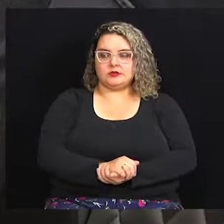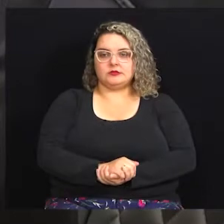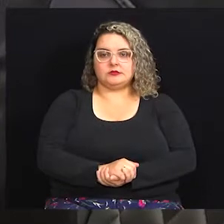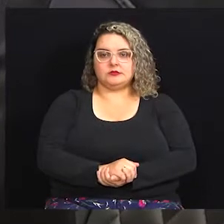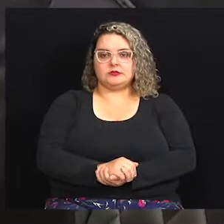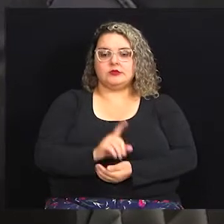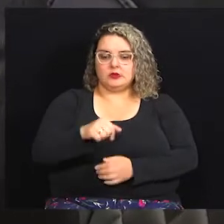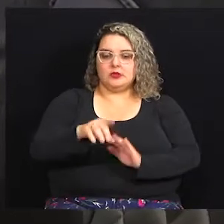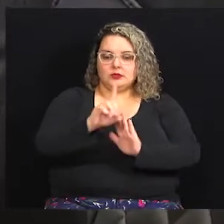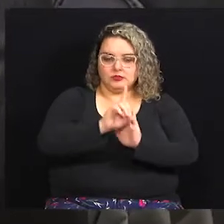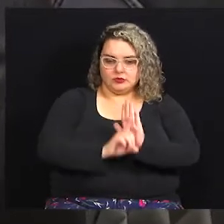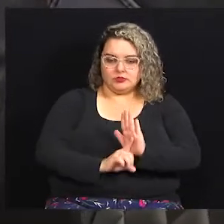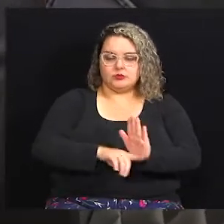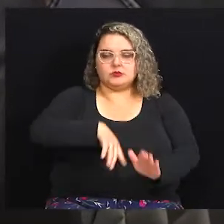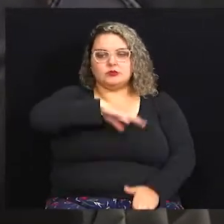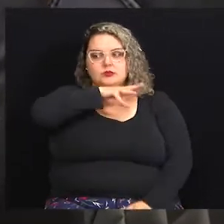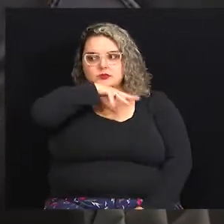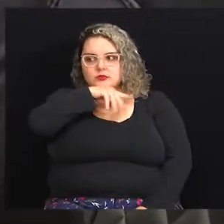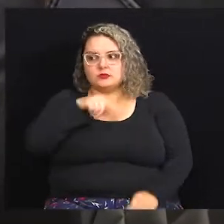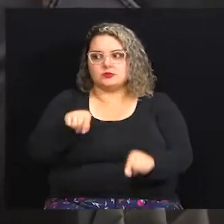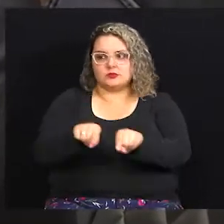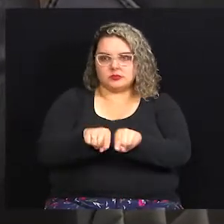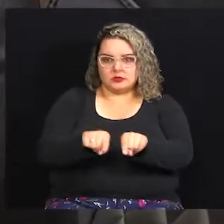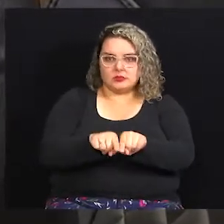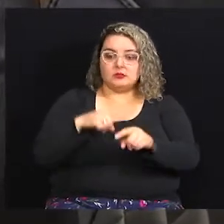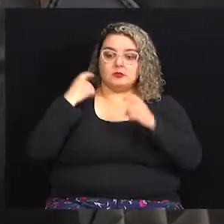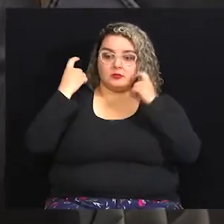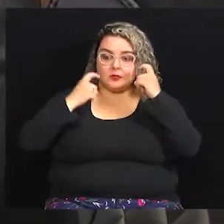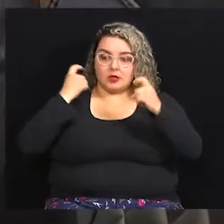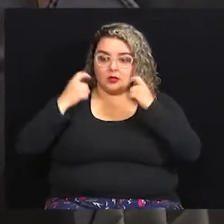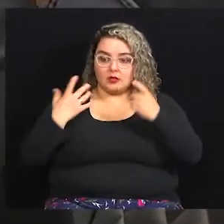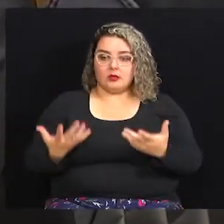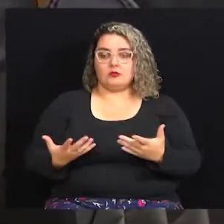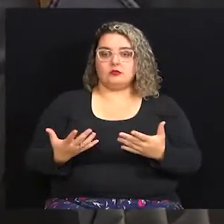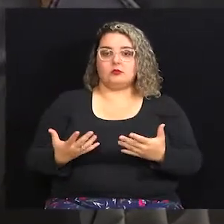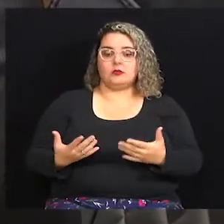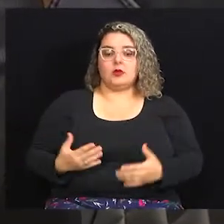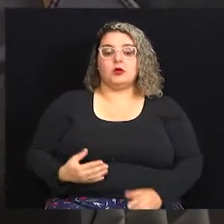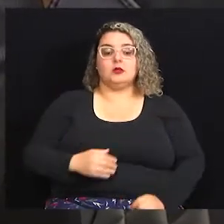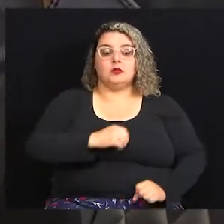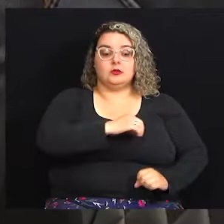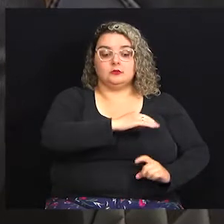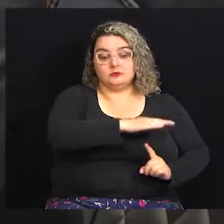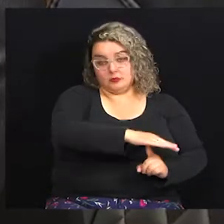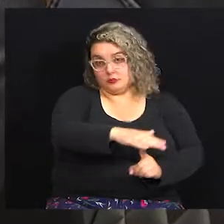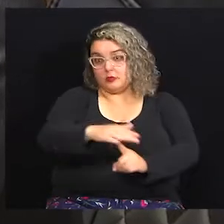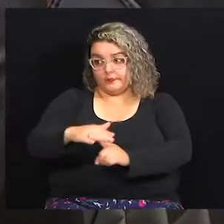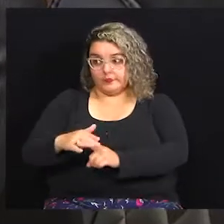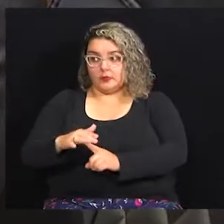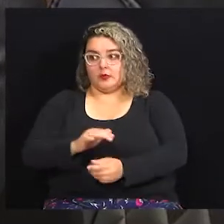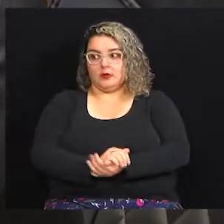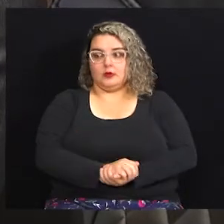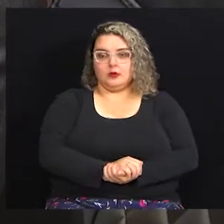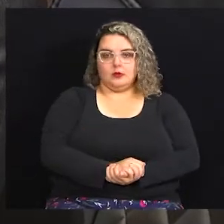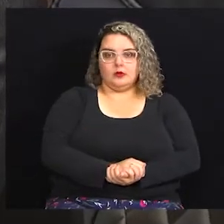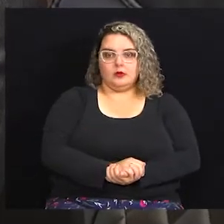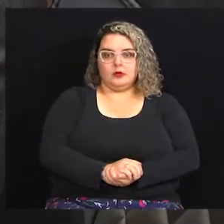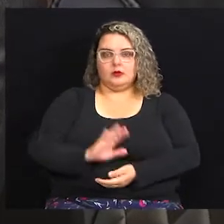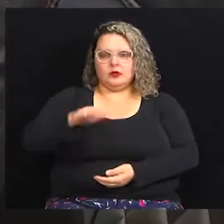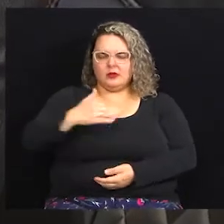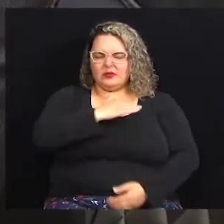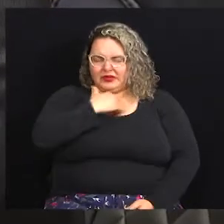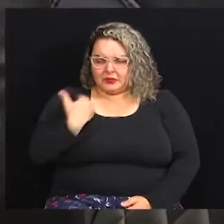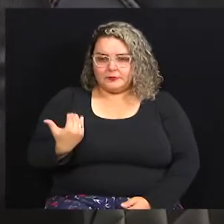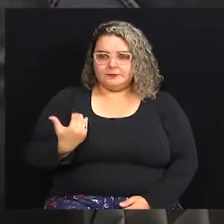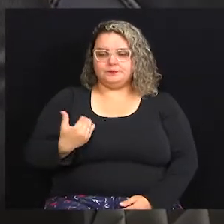com os direitos dos animais mas também é uma preocupação do ponto de vista ambiental para que quando